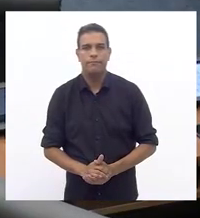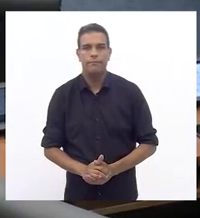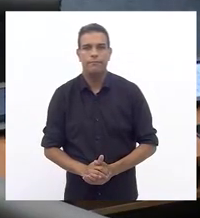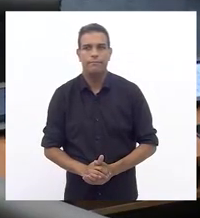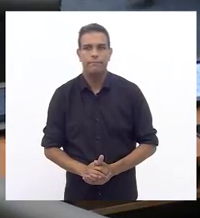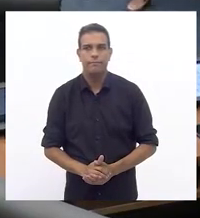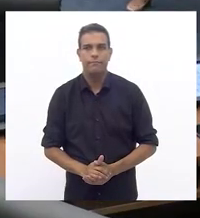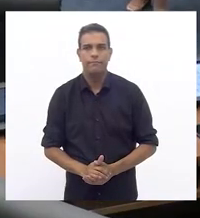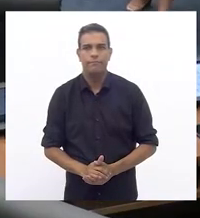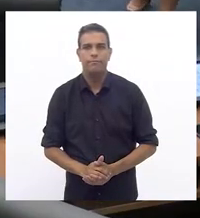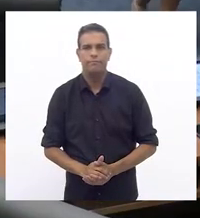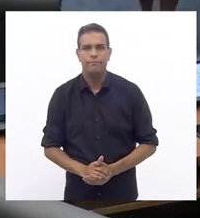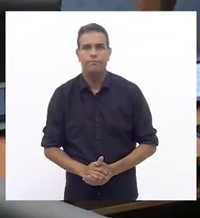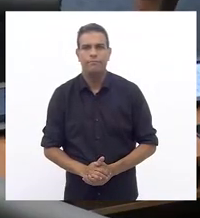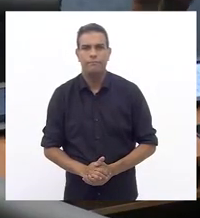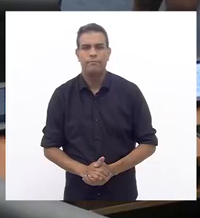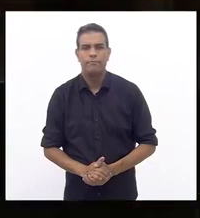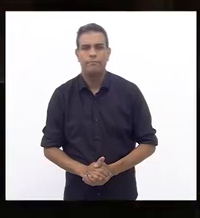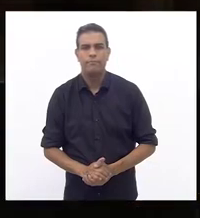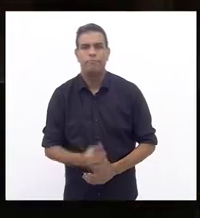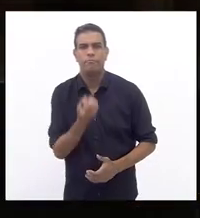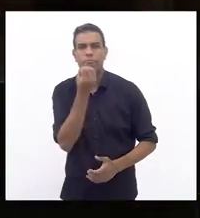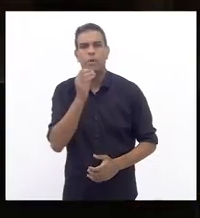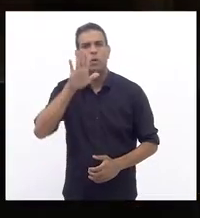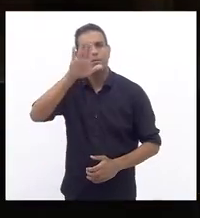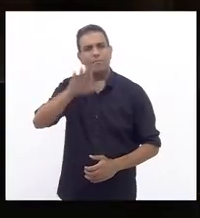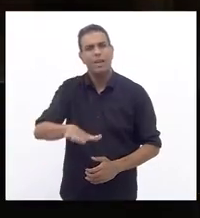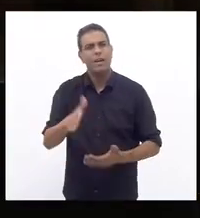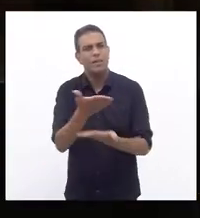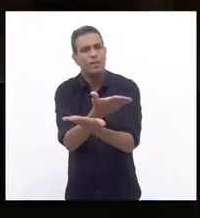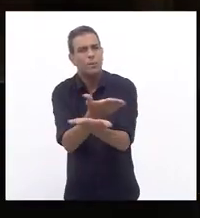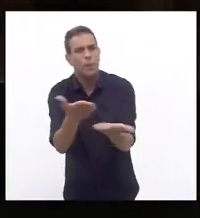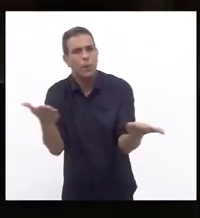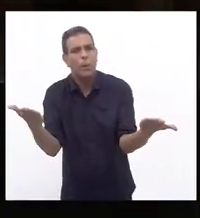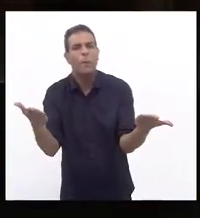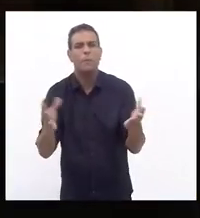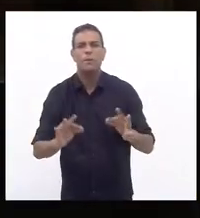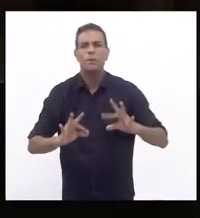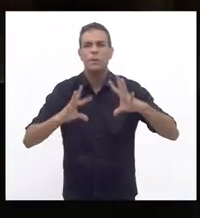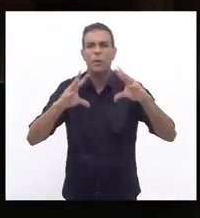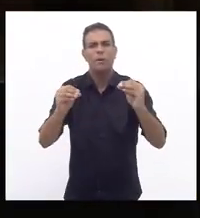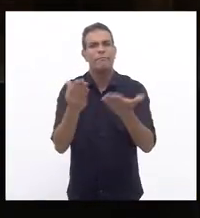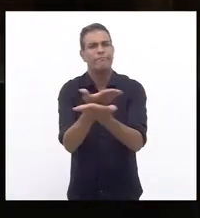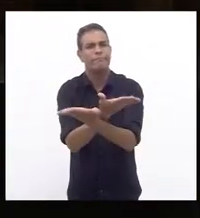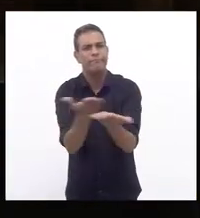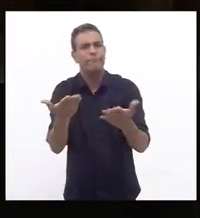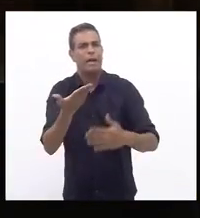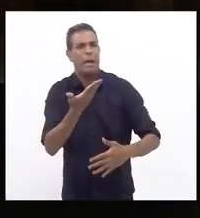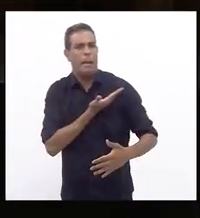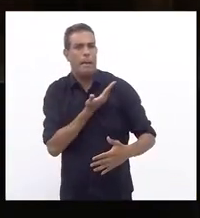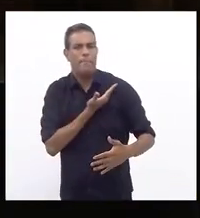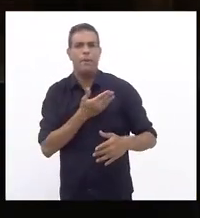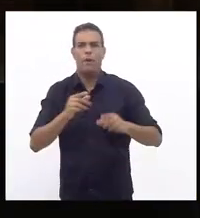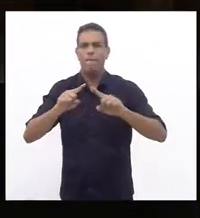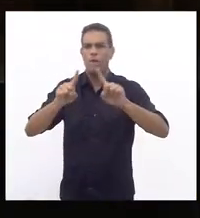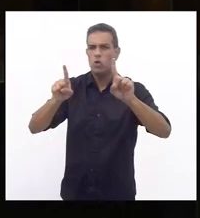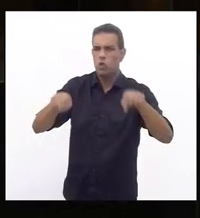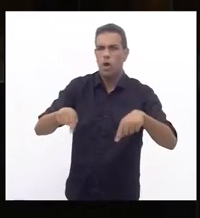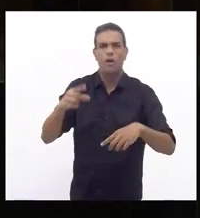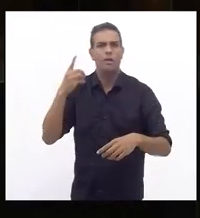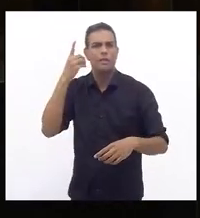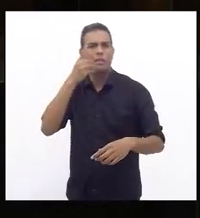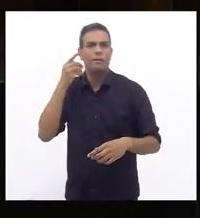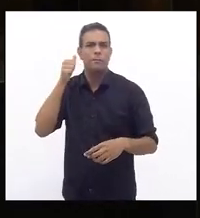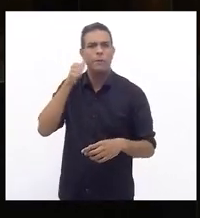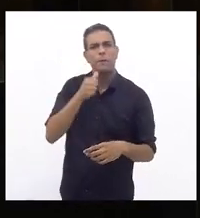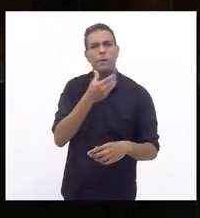Boa tarde, senhora presidente Aju. Boa tarde, meus nobres colegas, deputados e deputadas